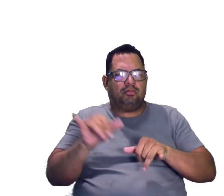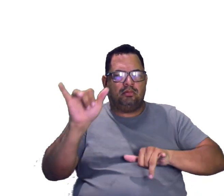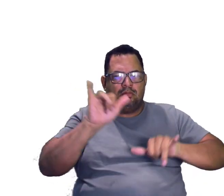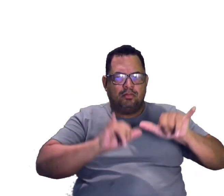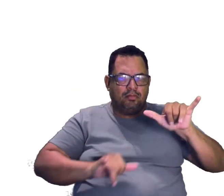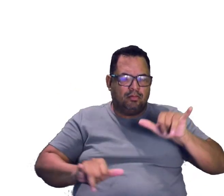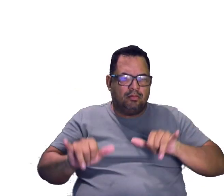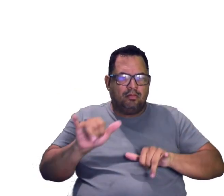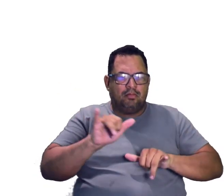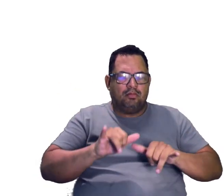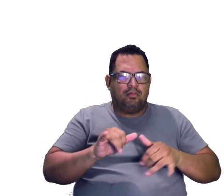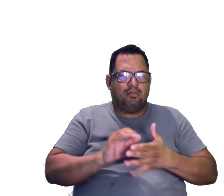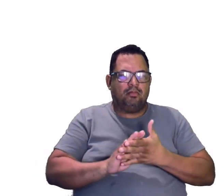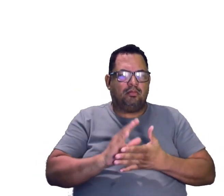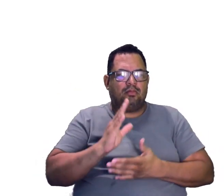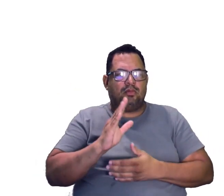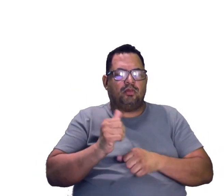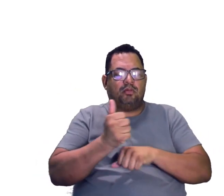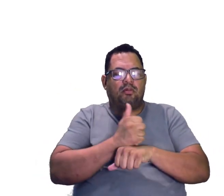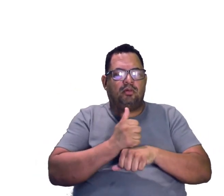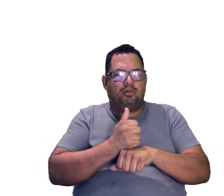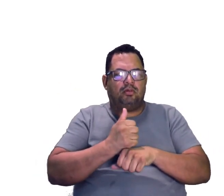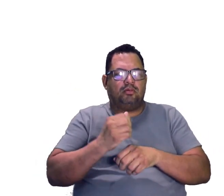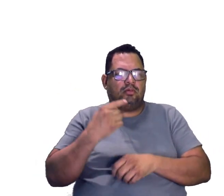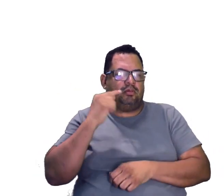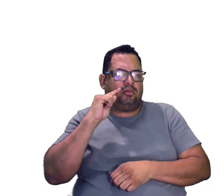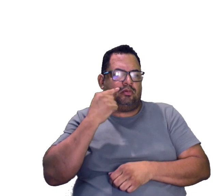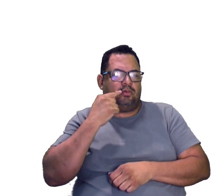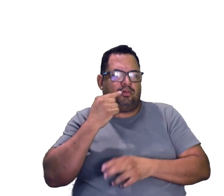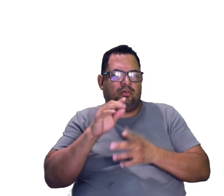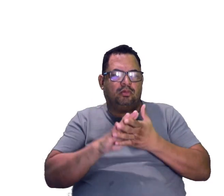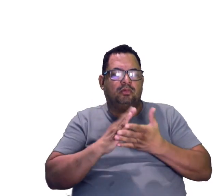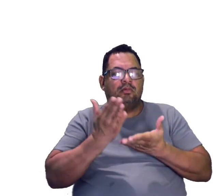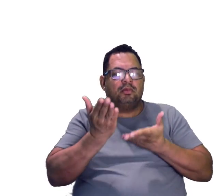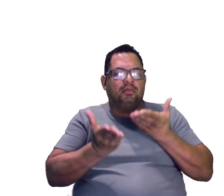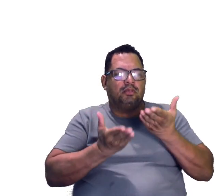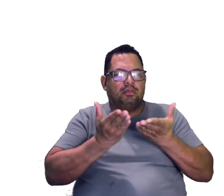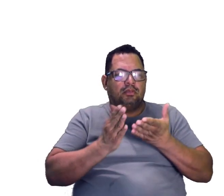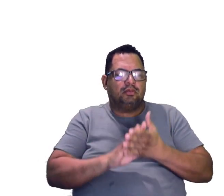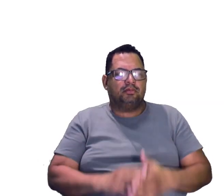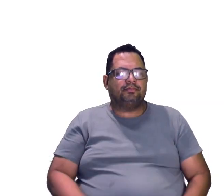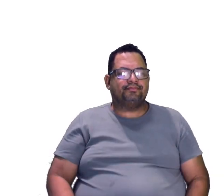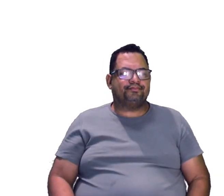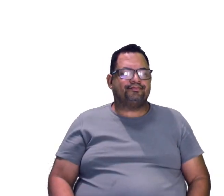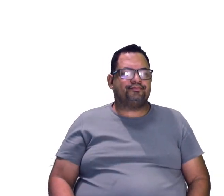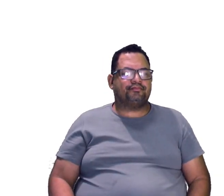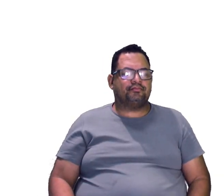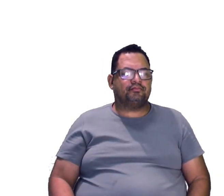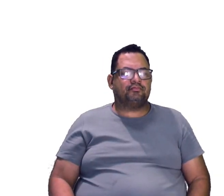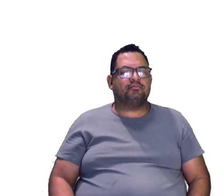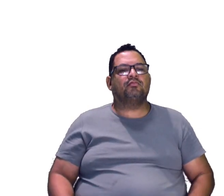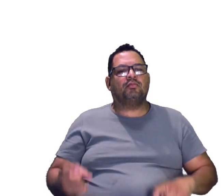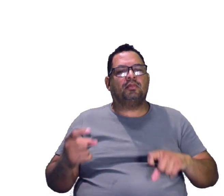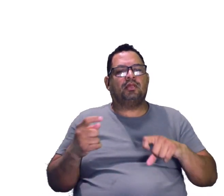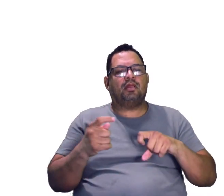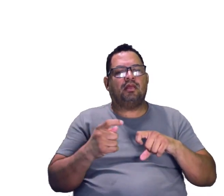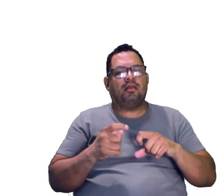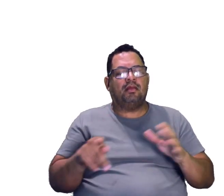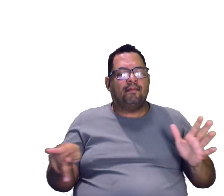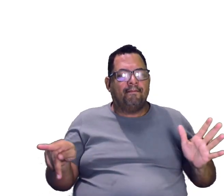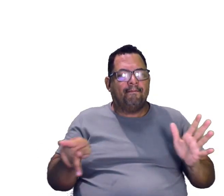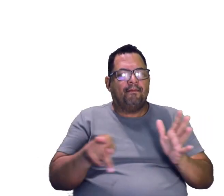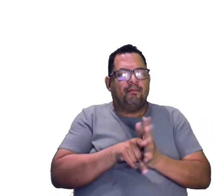química, o odontólogo ele consegue tratar os dentes das pessoas. E a medicina, olha aí,